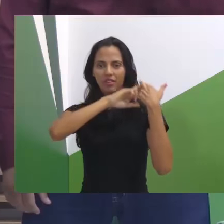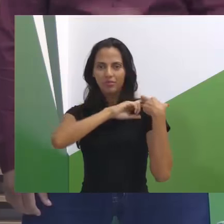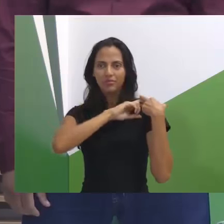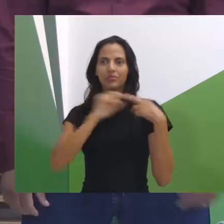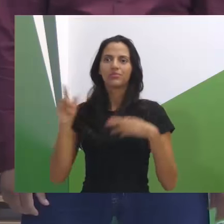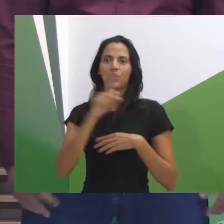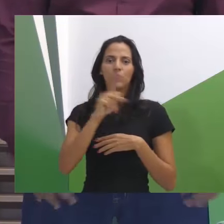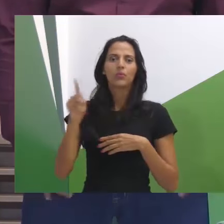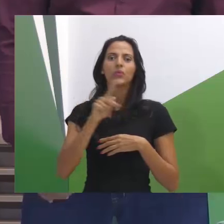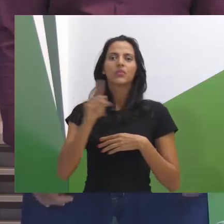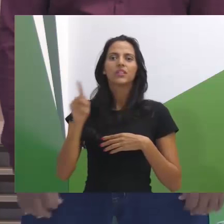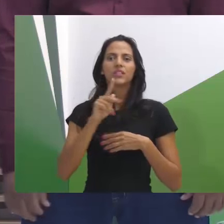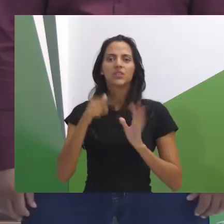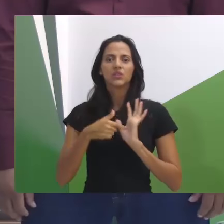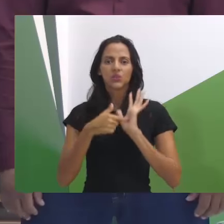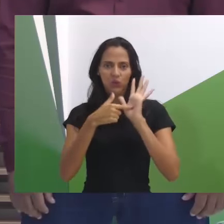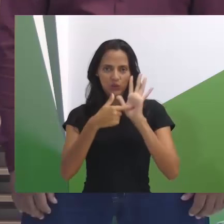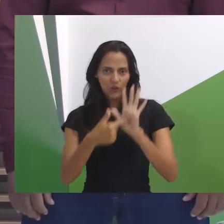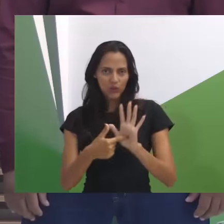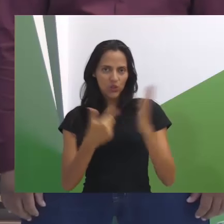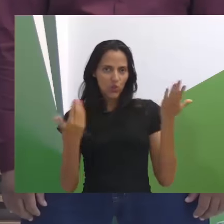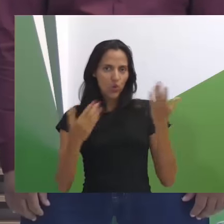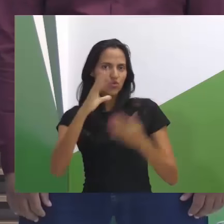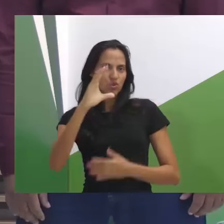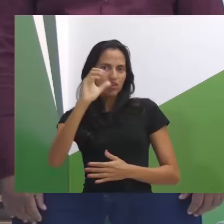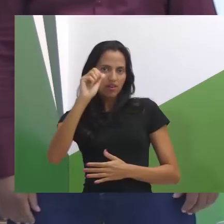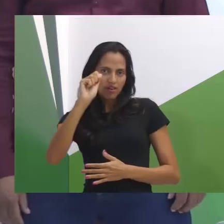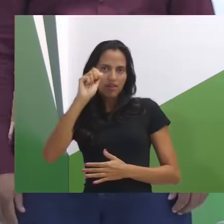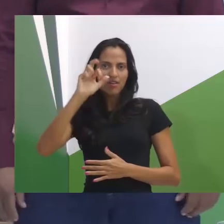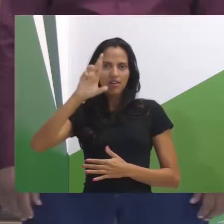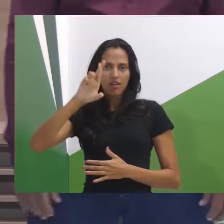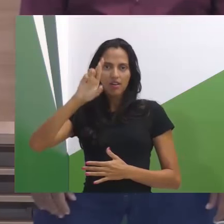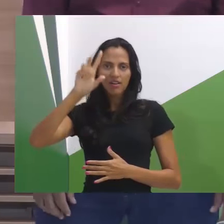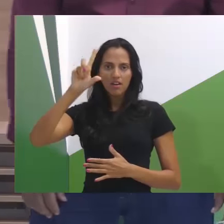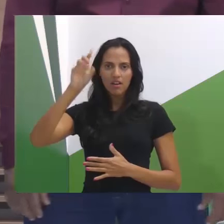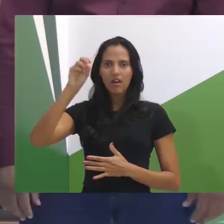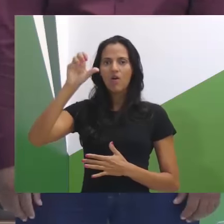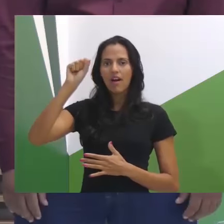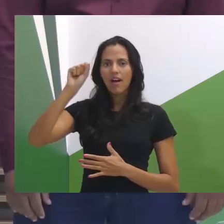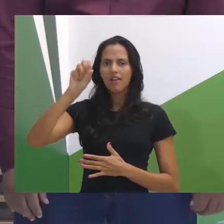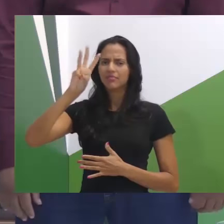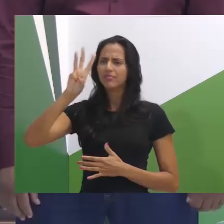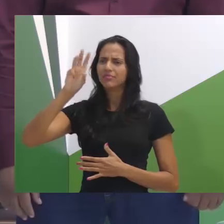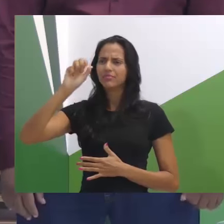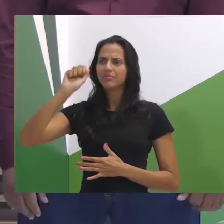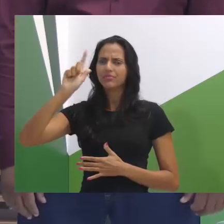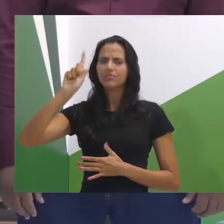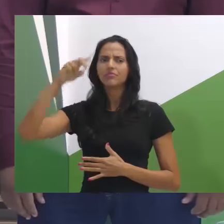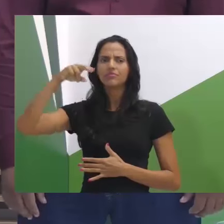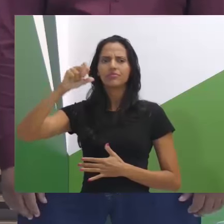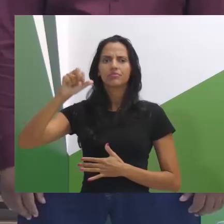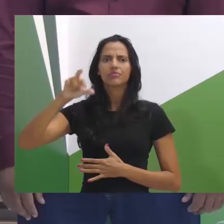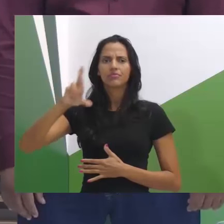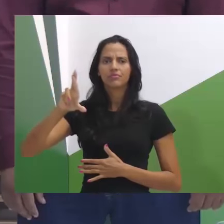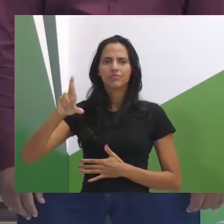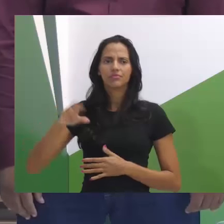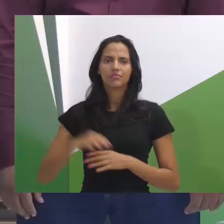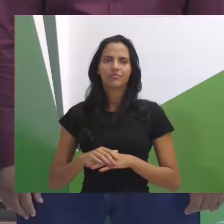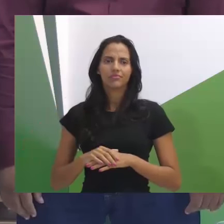Carlos Wagner Representante da OBMEP Quer dar uma palavrinha com vocês Com vocês e o professor Carlos Wagner